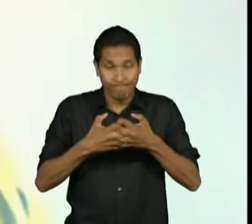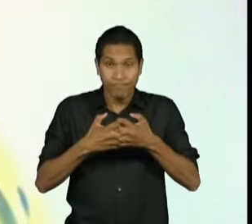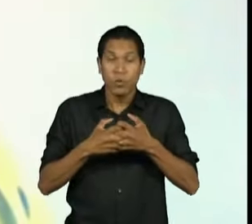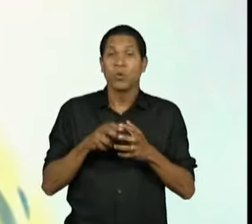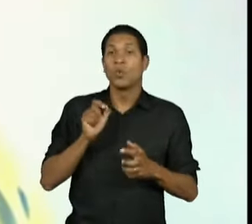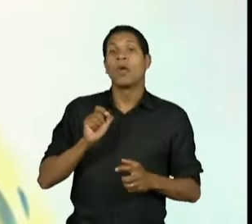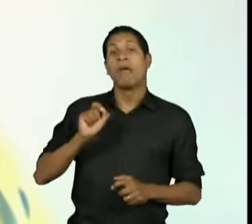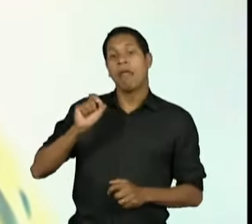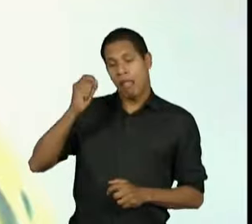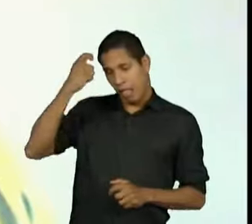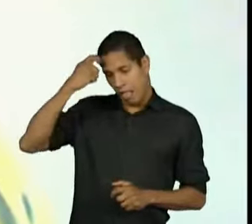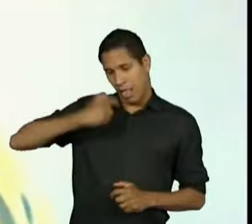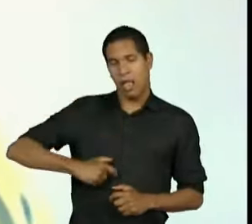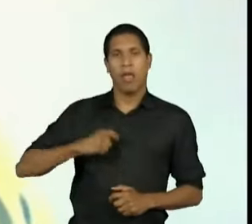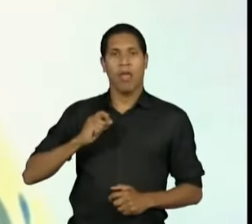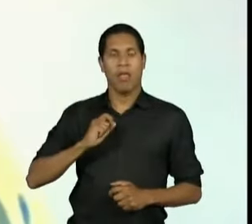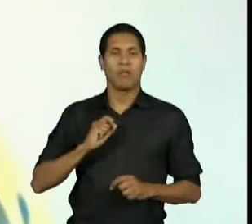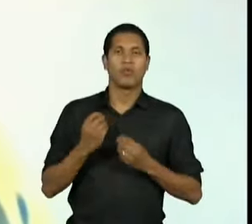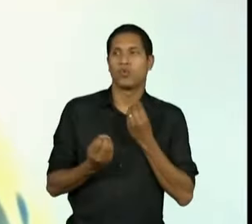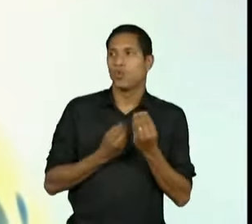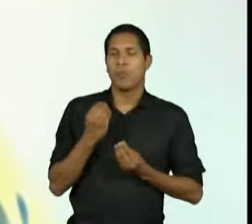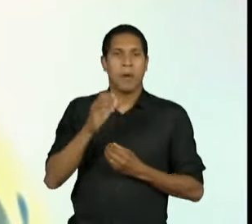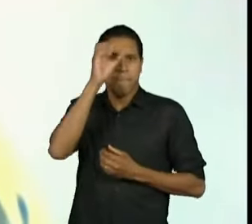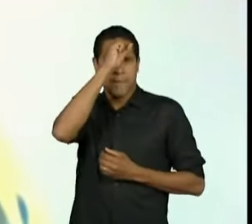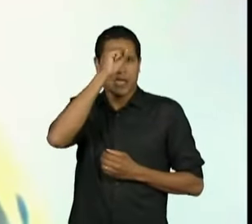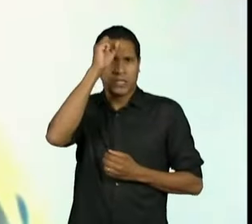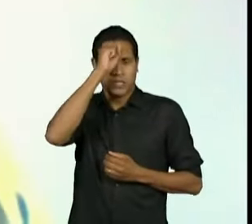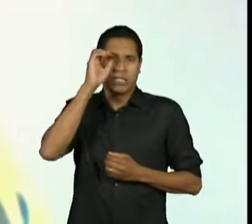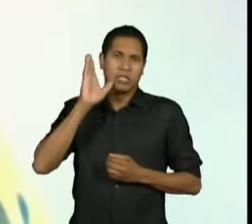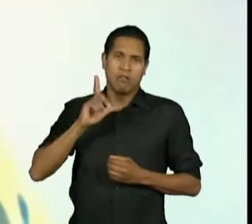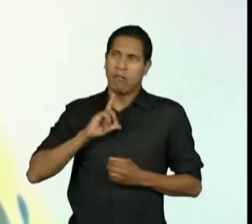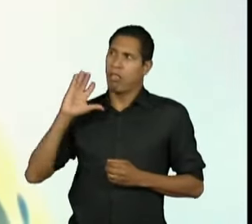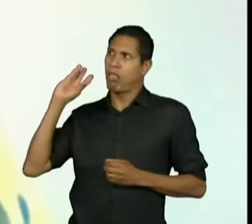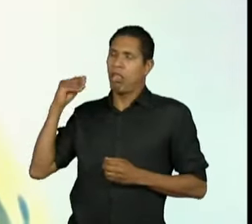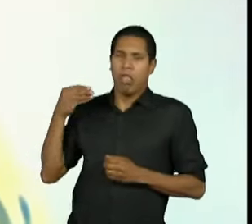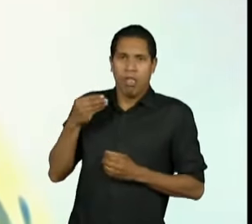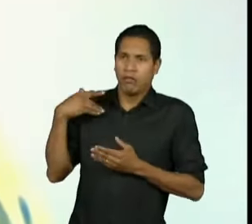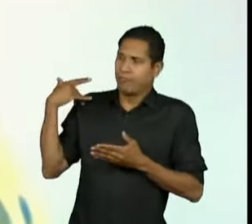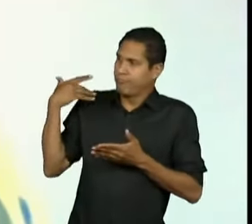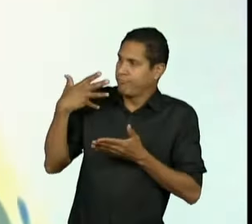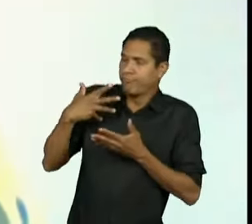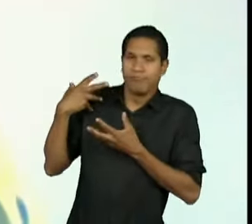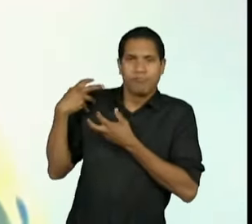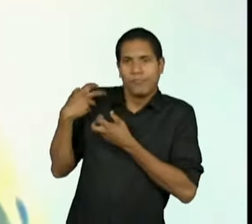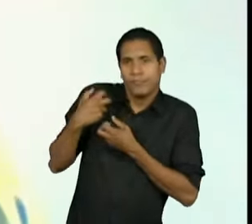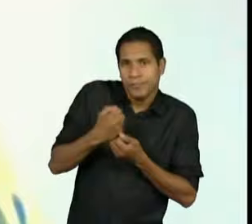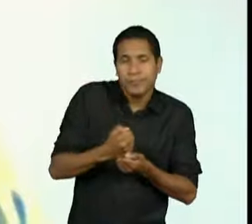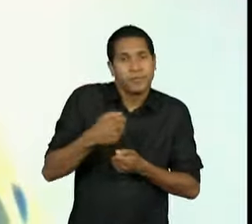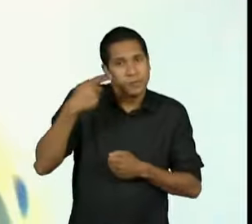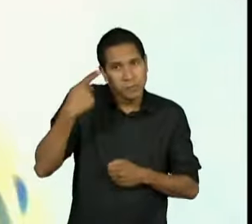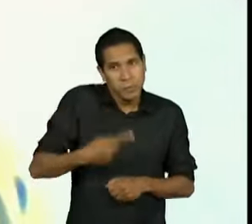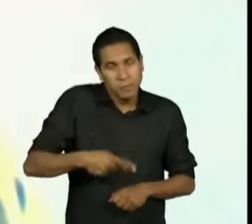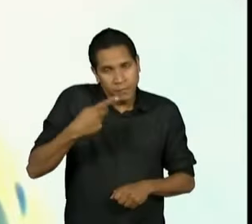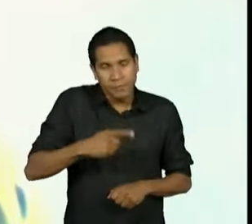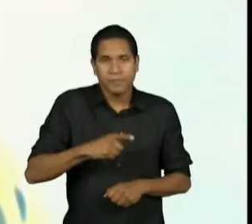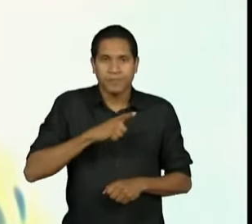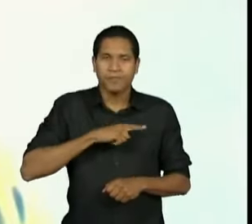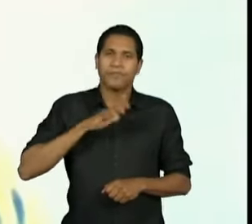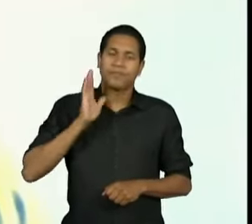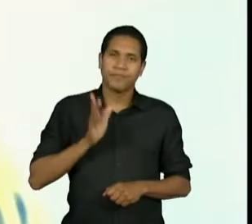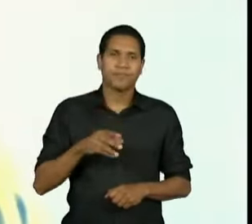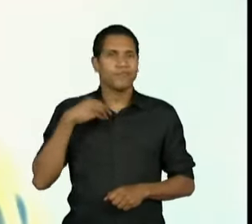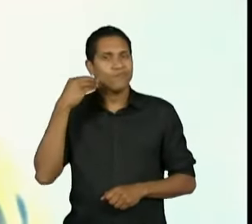Eu não me desvencilho dessa escola, né? Dessa tradição que eu trago, que é essa tradição